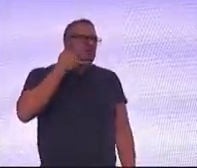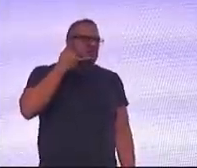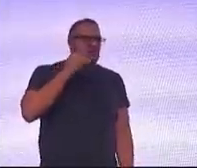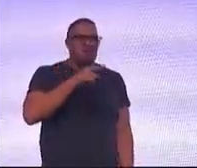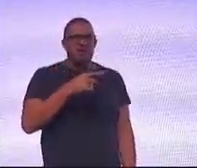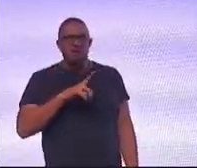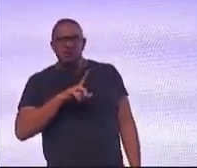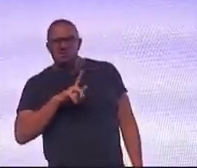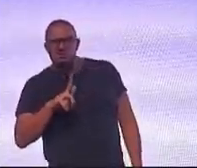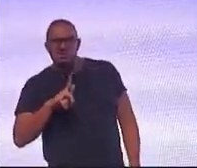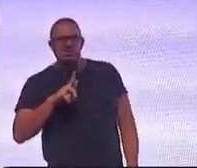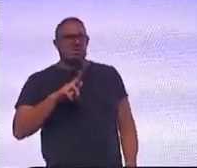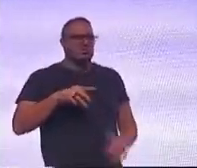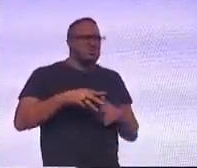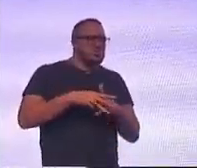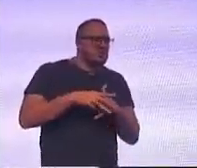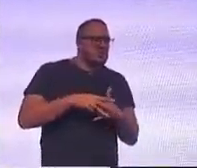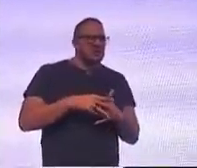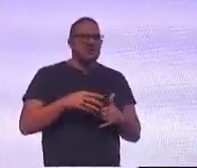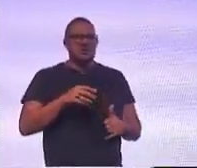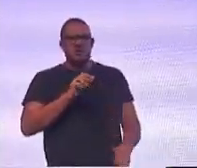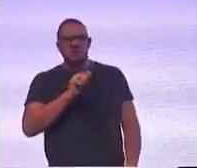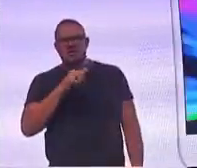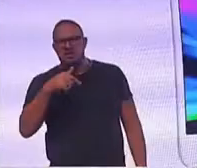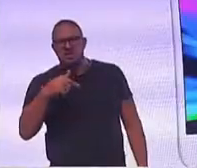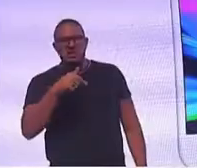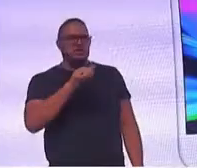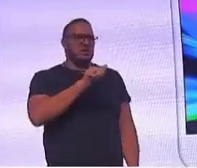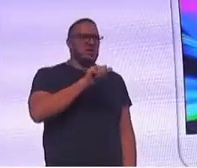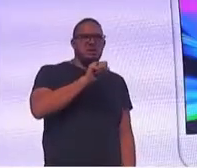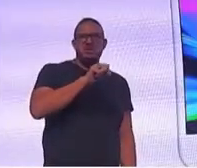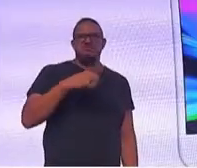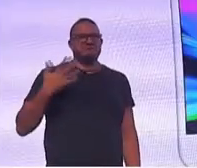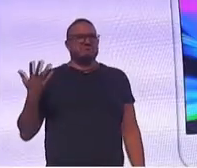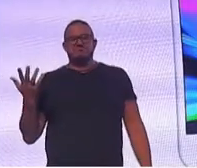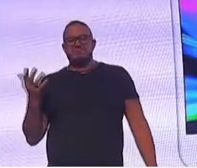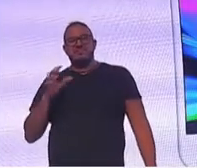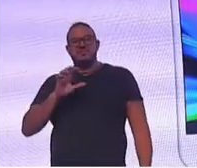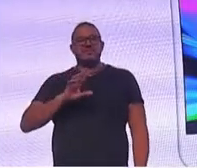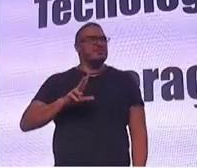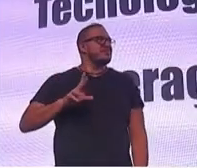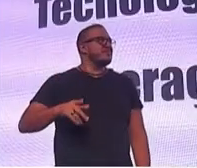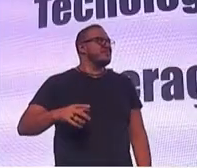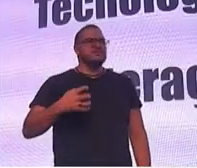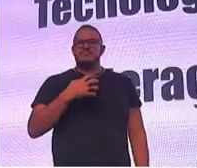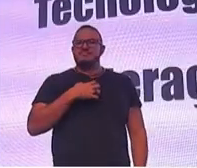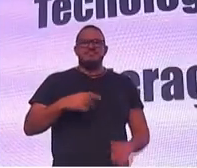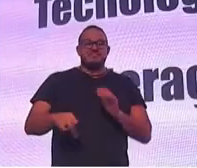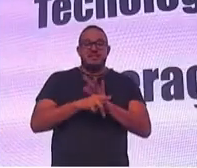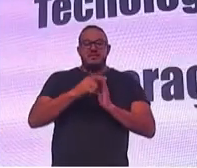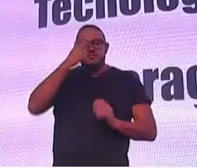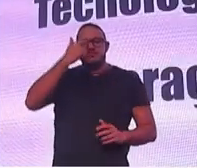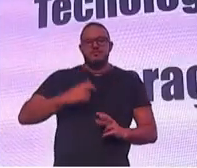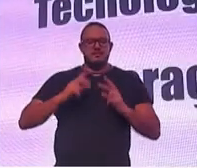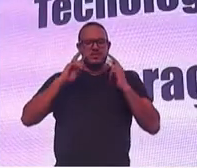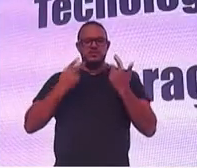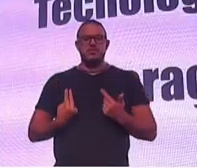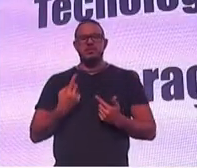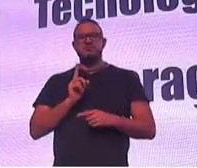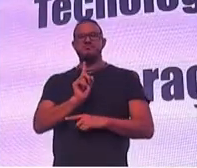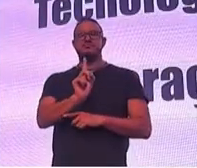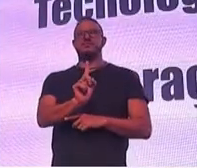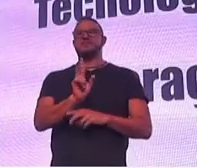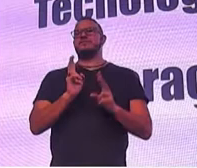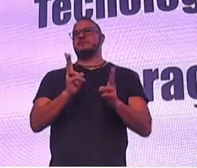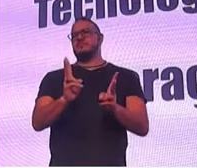SLG, Motorola, Samsung, A7, A8. Essa é a diferença. Tenha sempre estilo próprio, ser humano na frente do processo sempre.